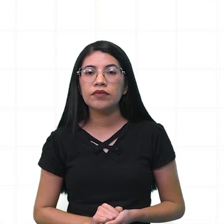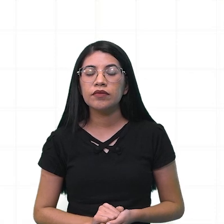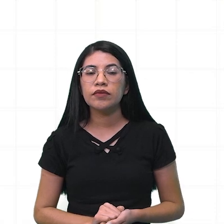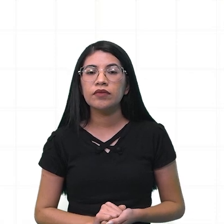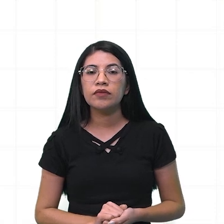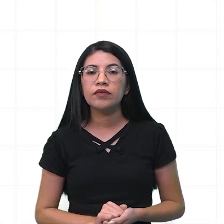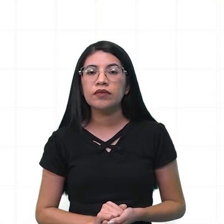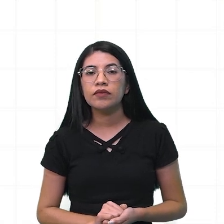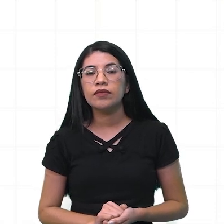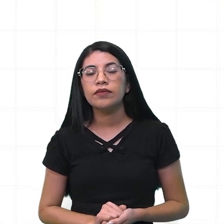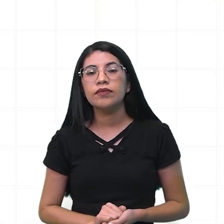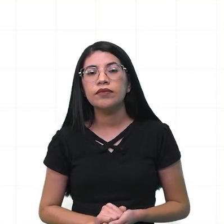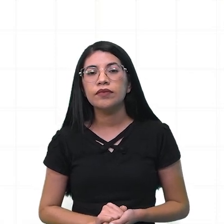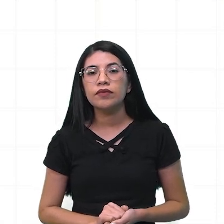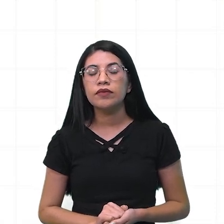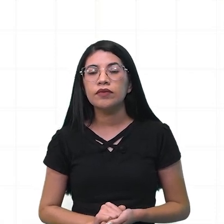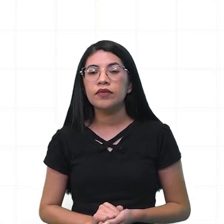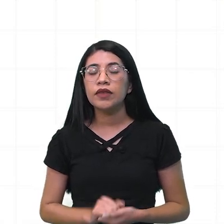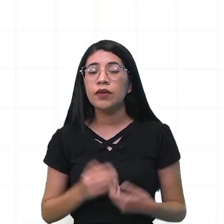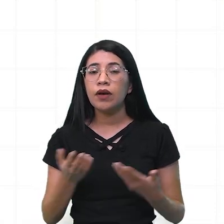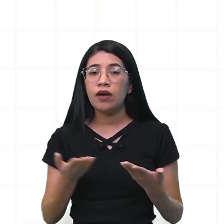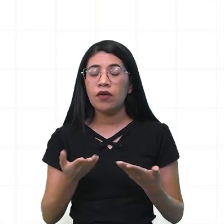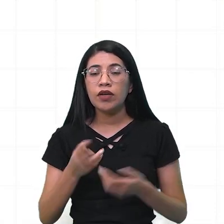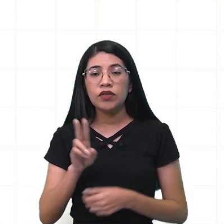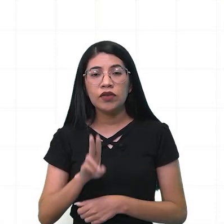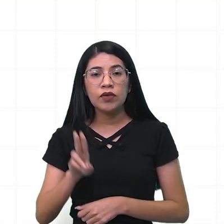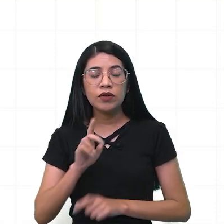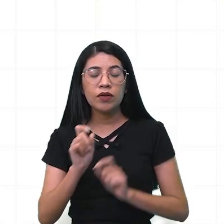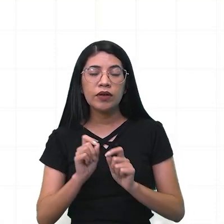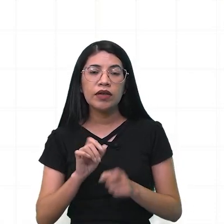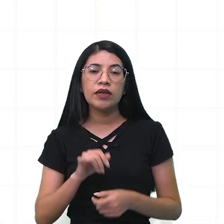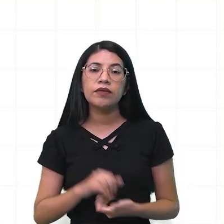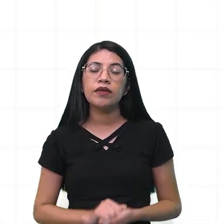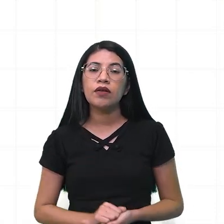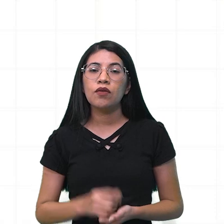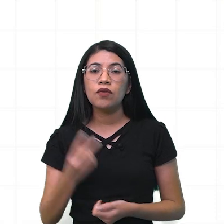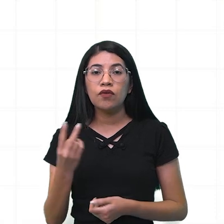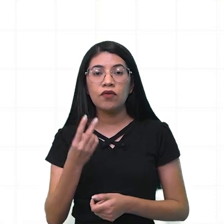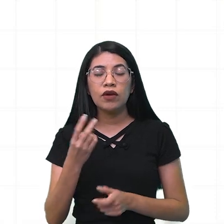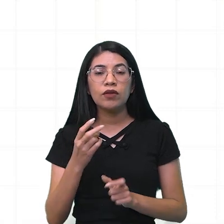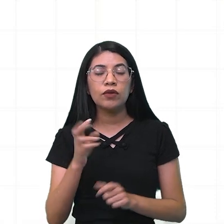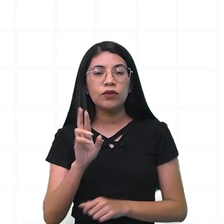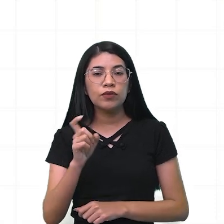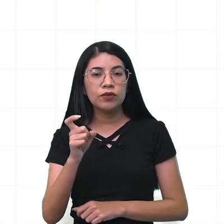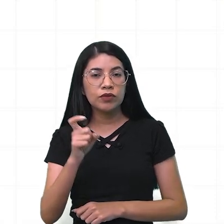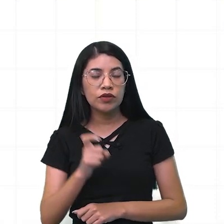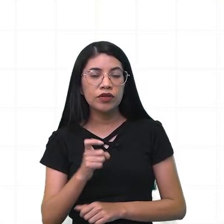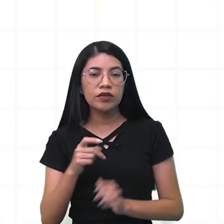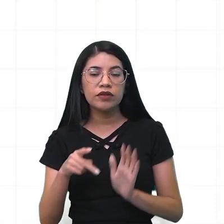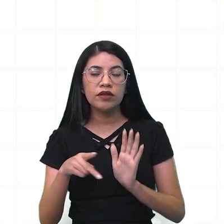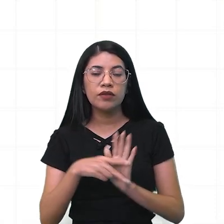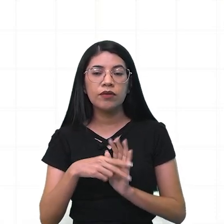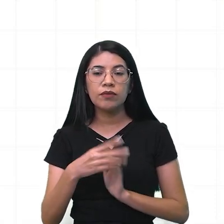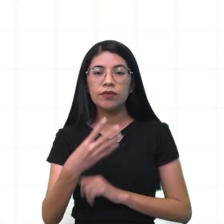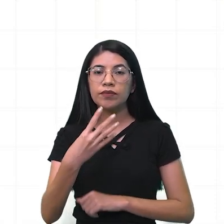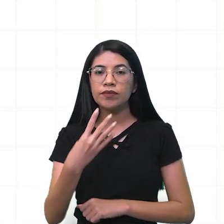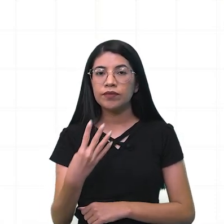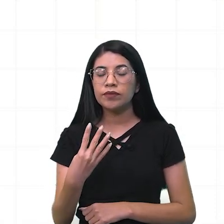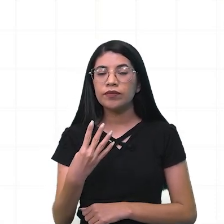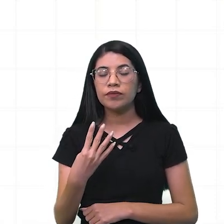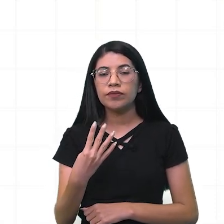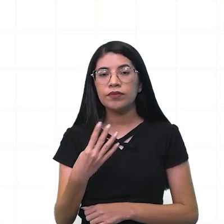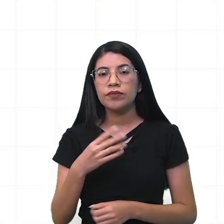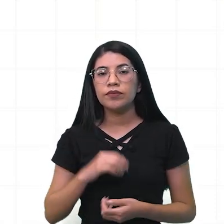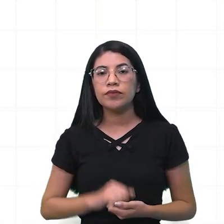trabalhar com a hipótese do valor de x ser igual a 4, por